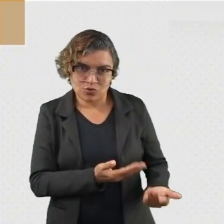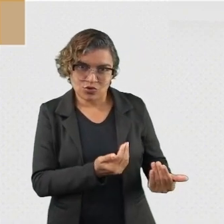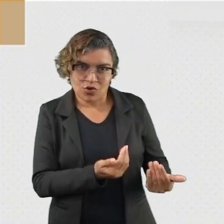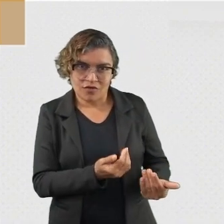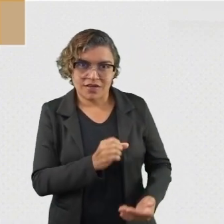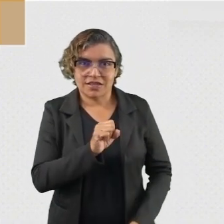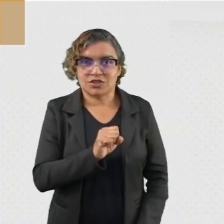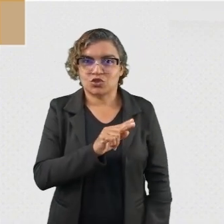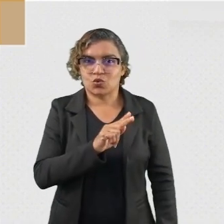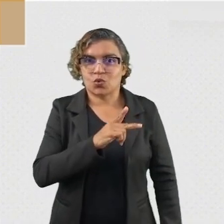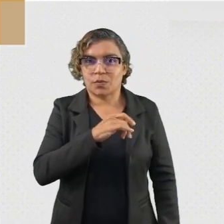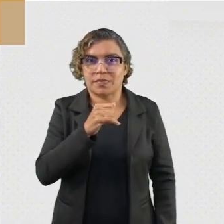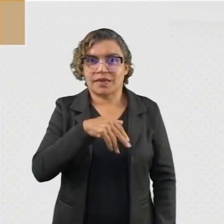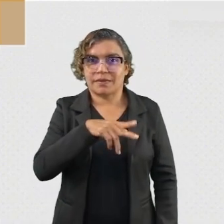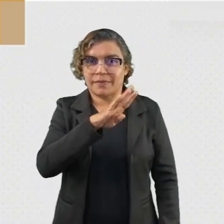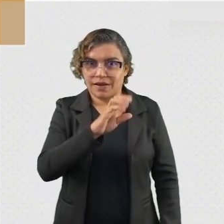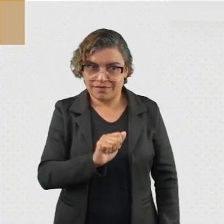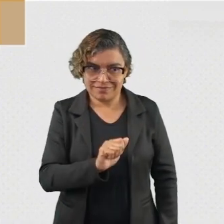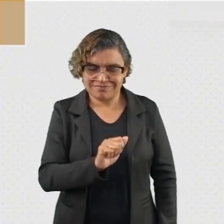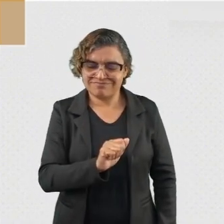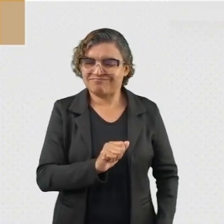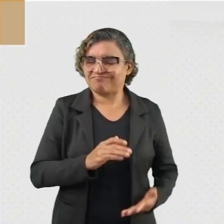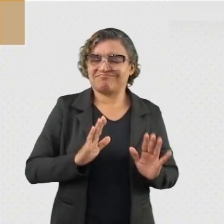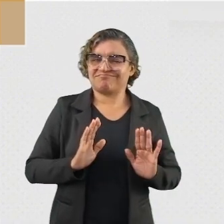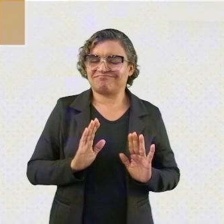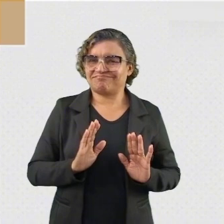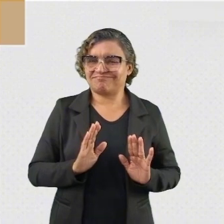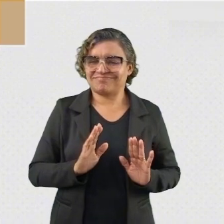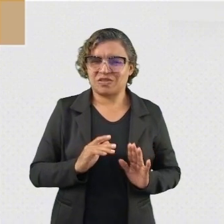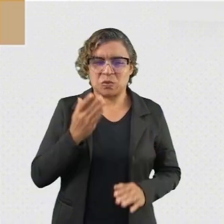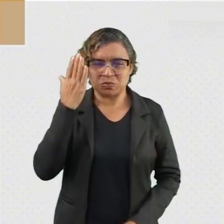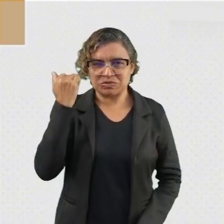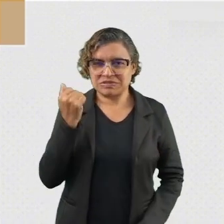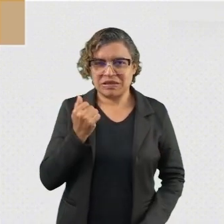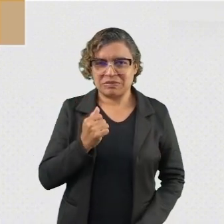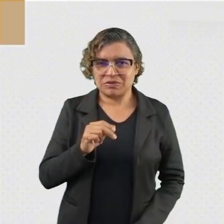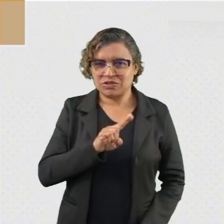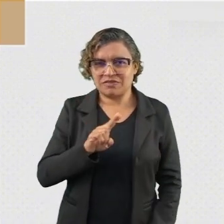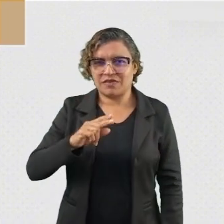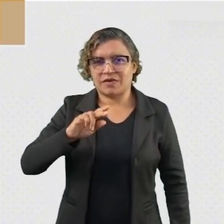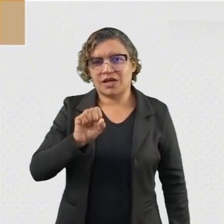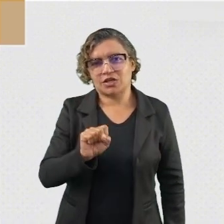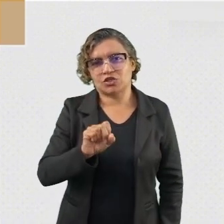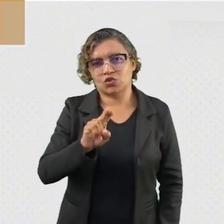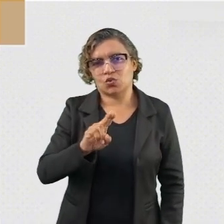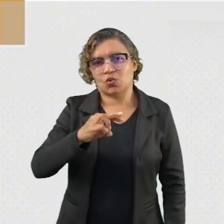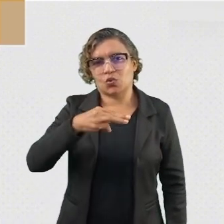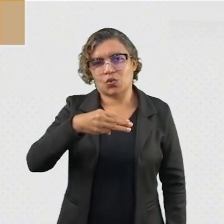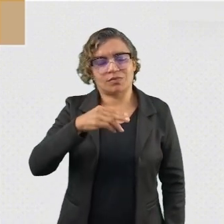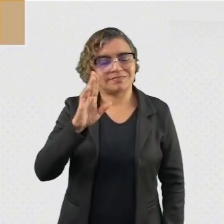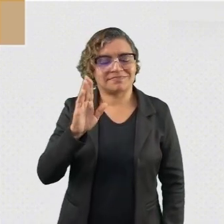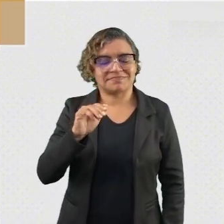como vocês aí estão acompanhando essa aula, talvez você nem saiba o que a palavra significa, tá bom?